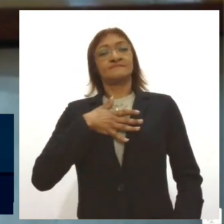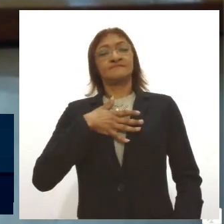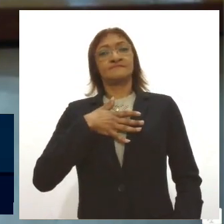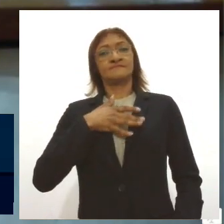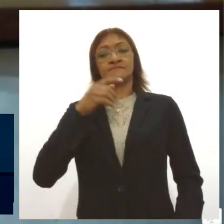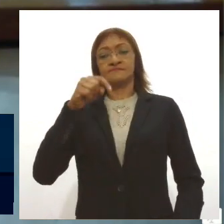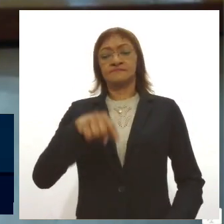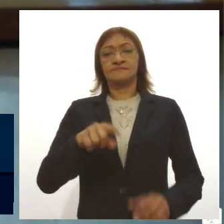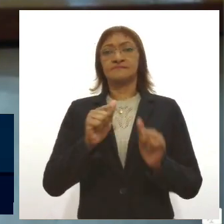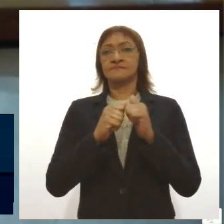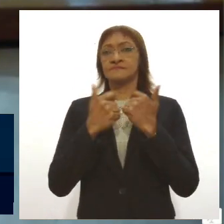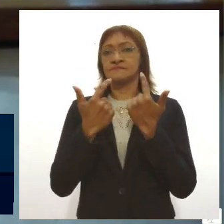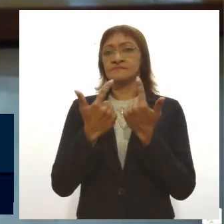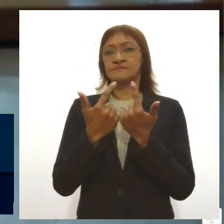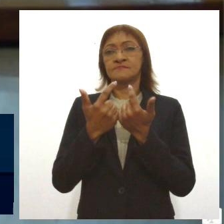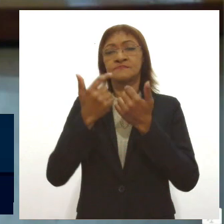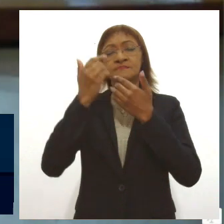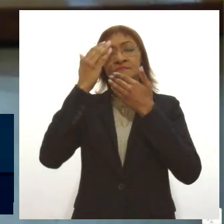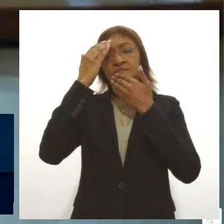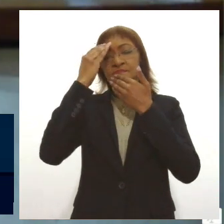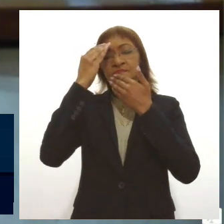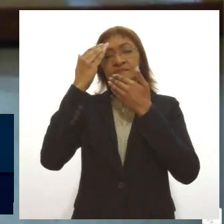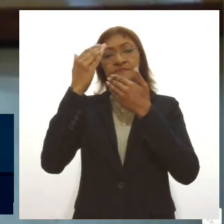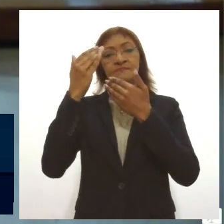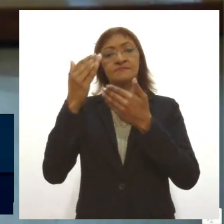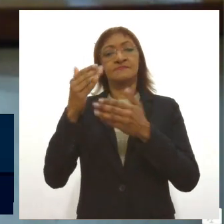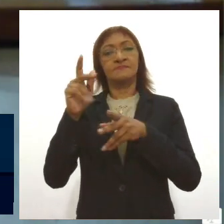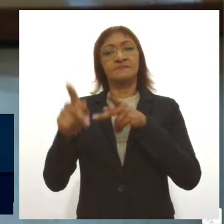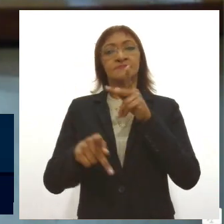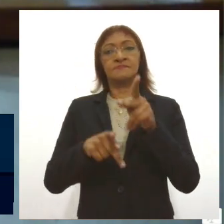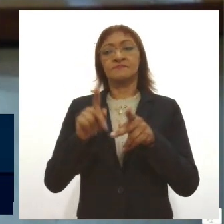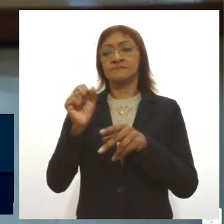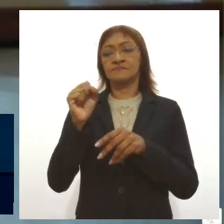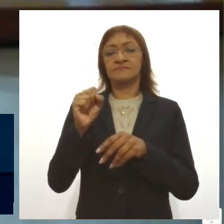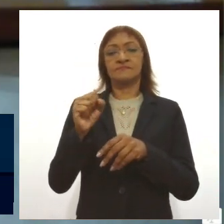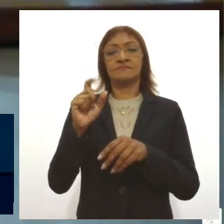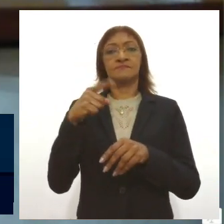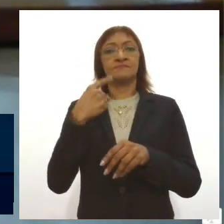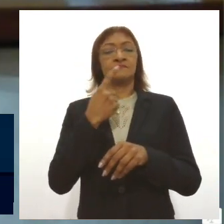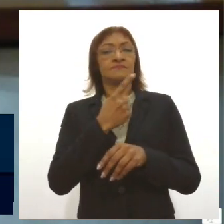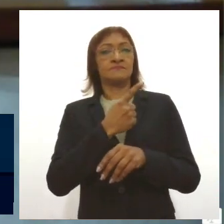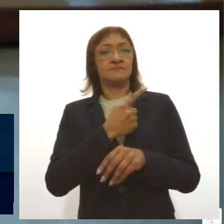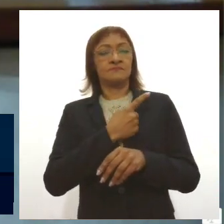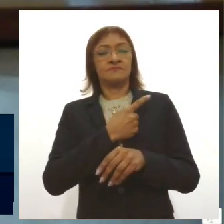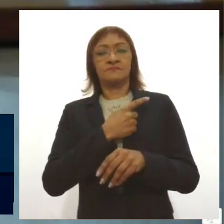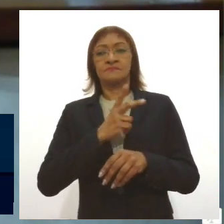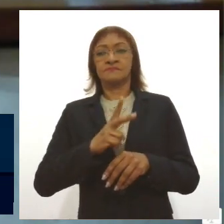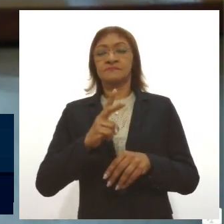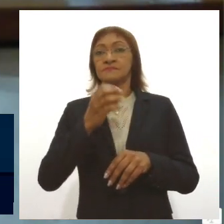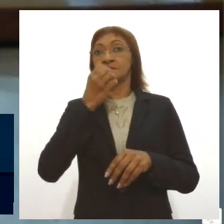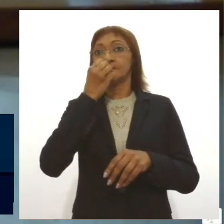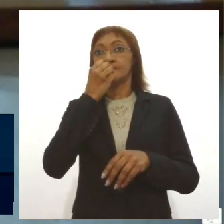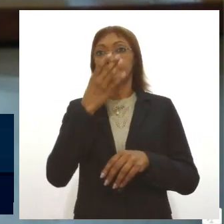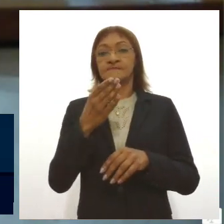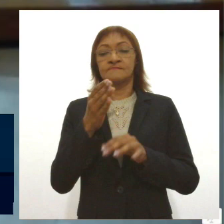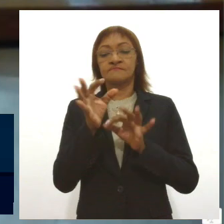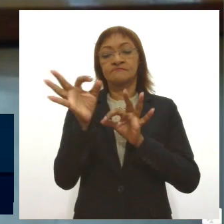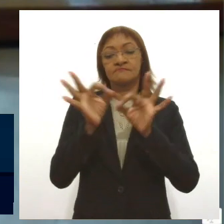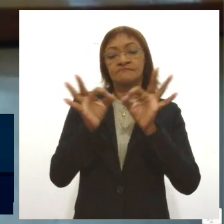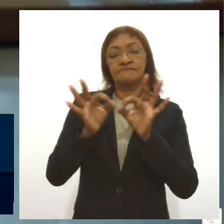graças a essa engenhosidade do povo sergipano, a gente tem uma agenda muito positiva na implantação tanto da política